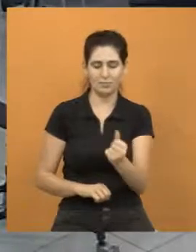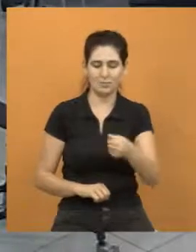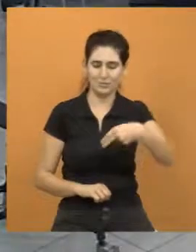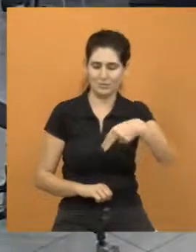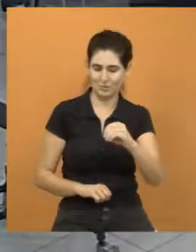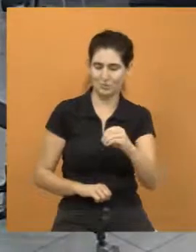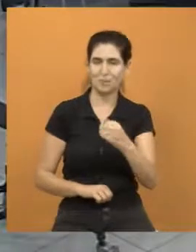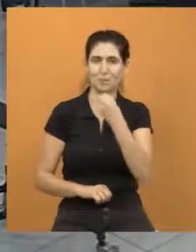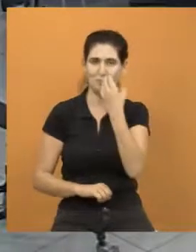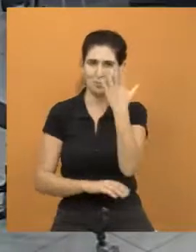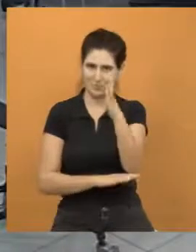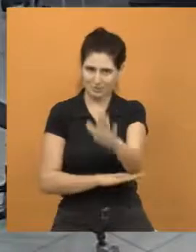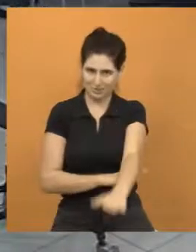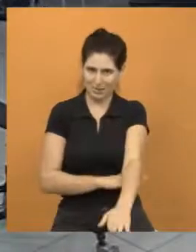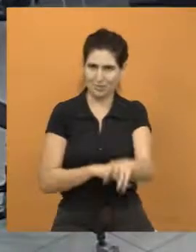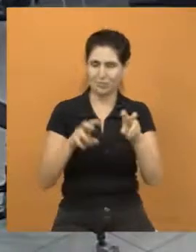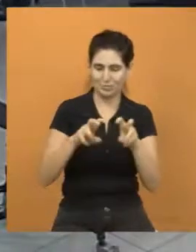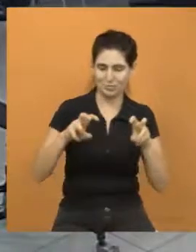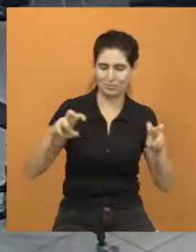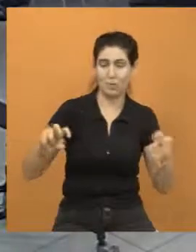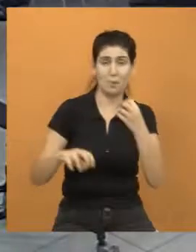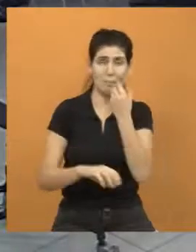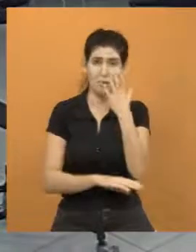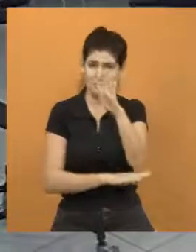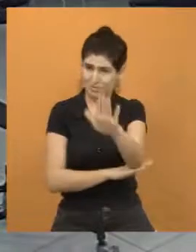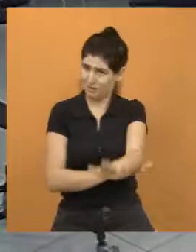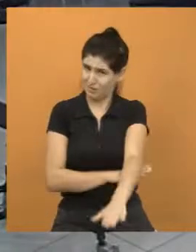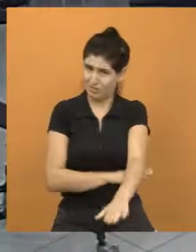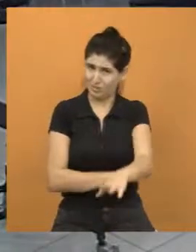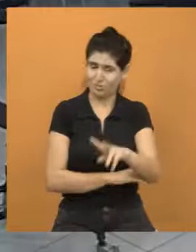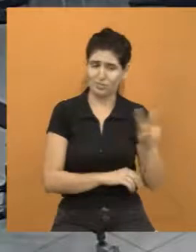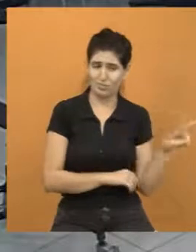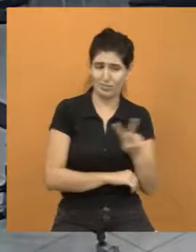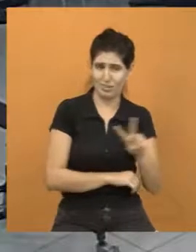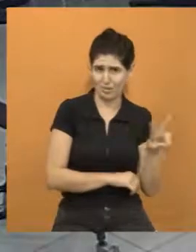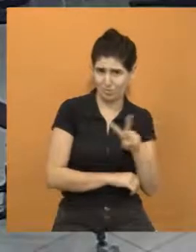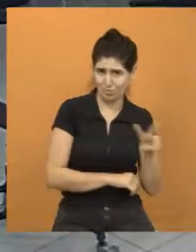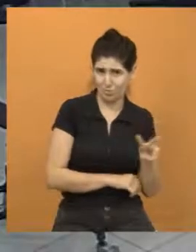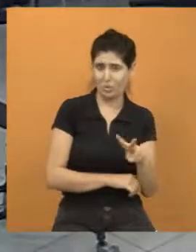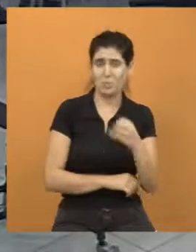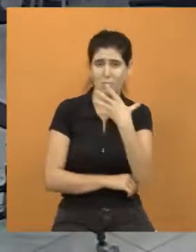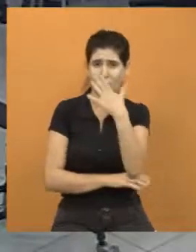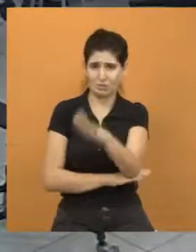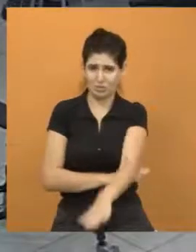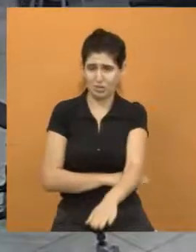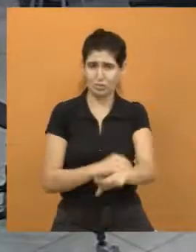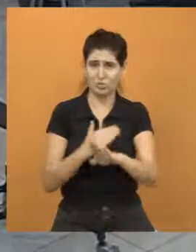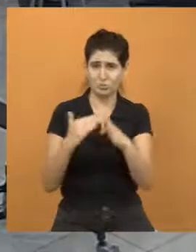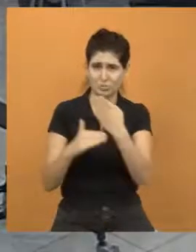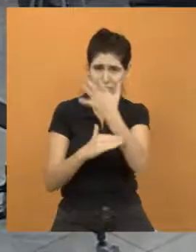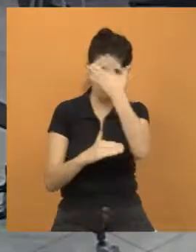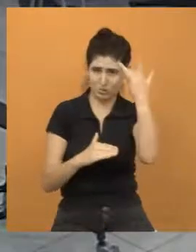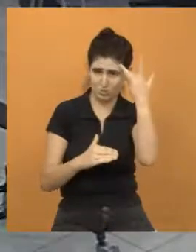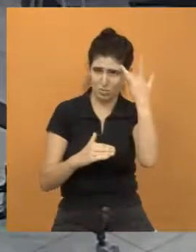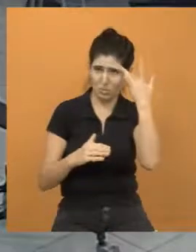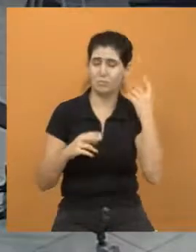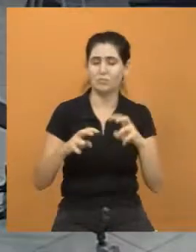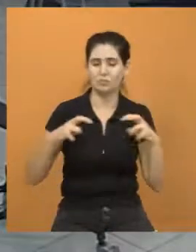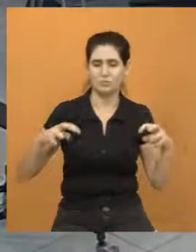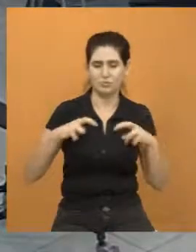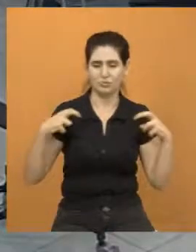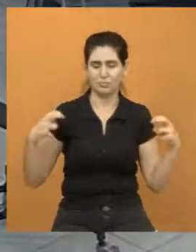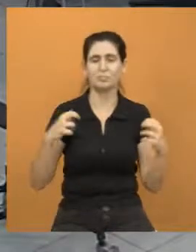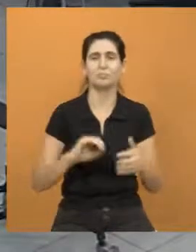Uma boa tarde à mesa, uma boa tarde aos vereadores aqui presentes, ao público presente. Eu acho que não dá para começar a fala